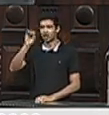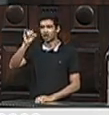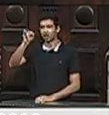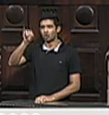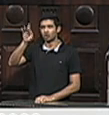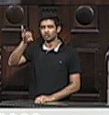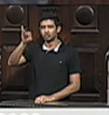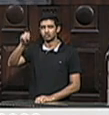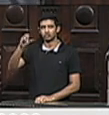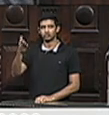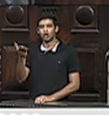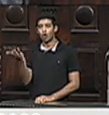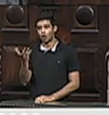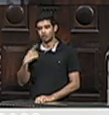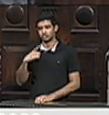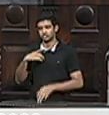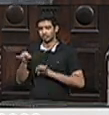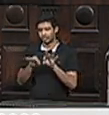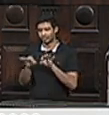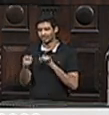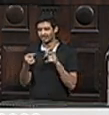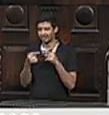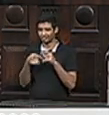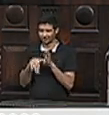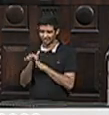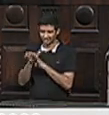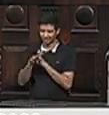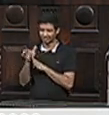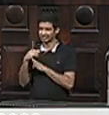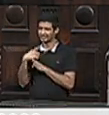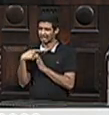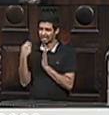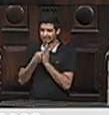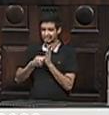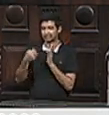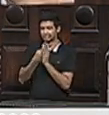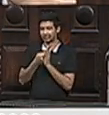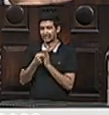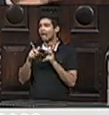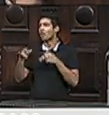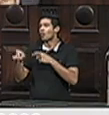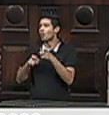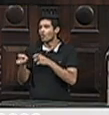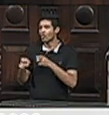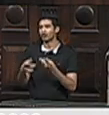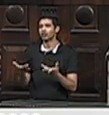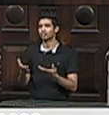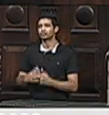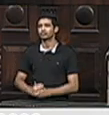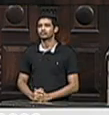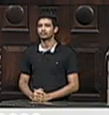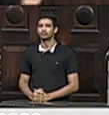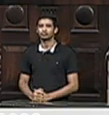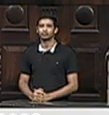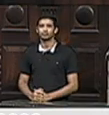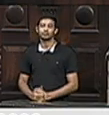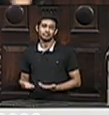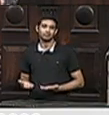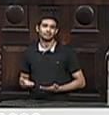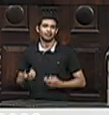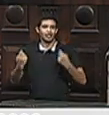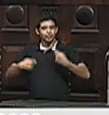lei para que o governador faça a composição do Conselho por decreto. Aí eu não acho bom, porque eu acho que a gente retrocede,